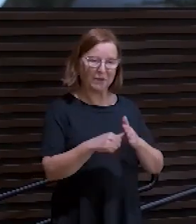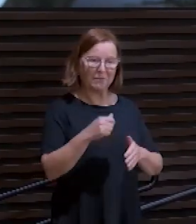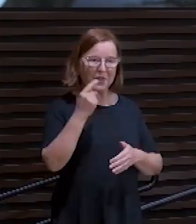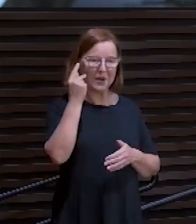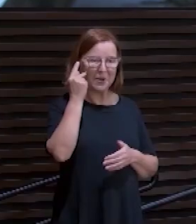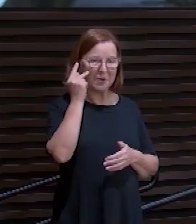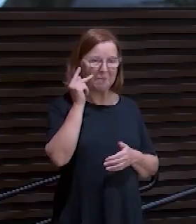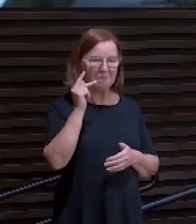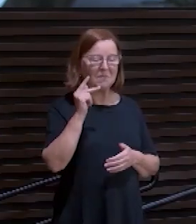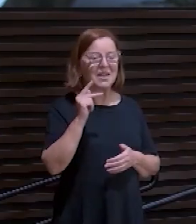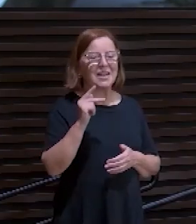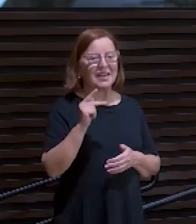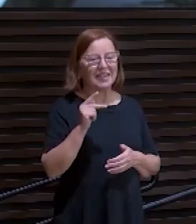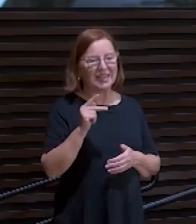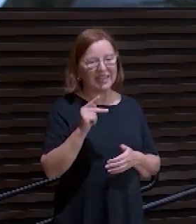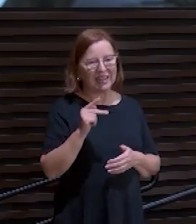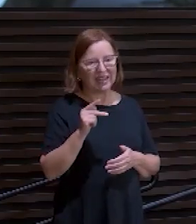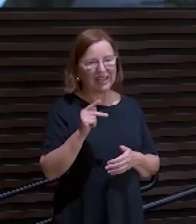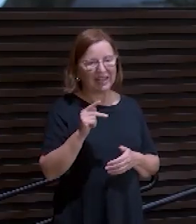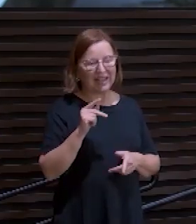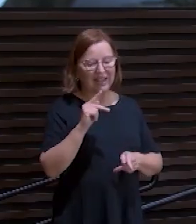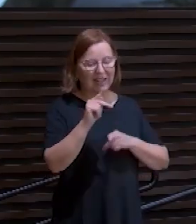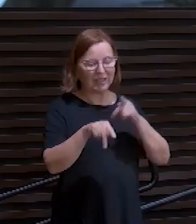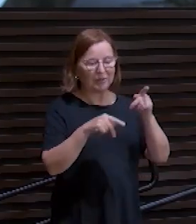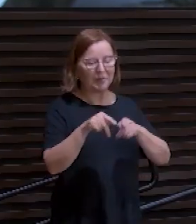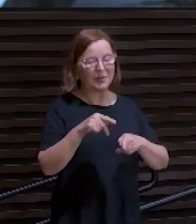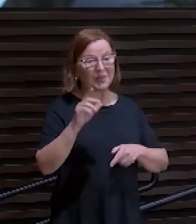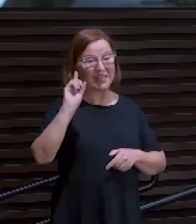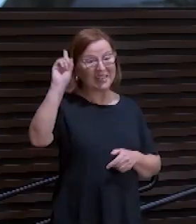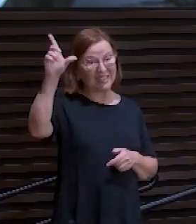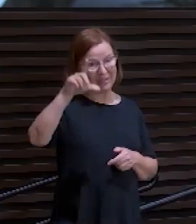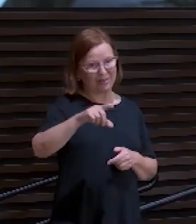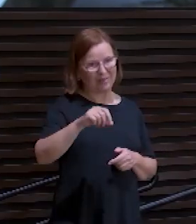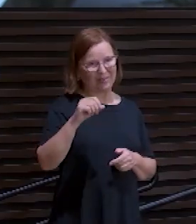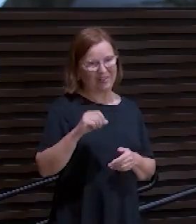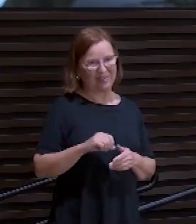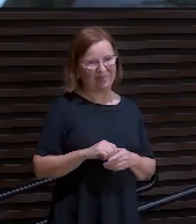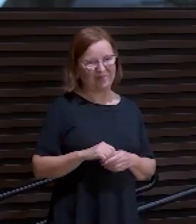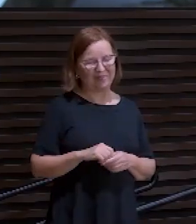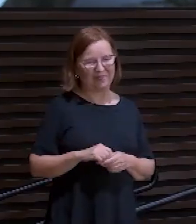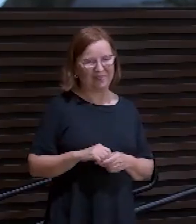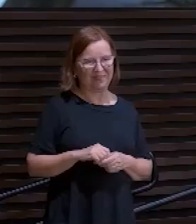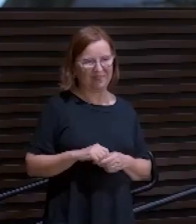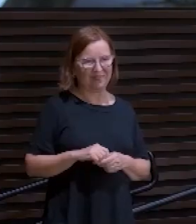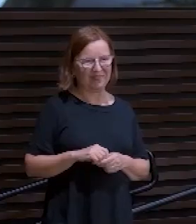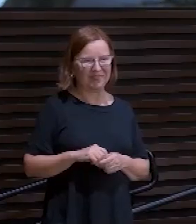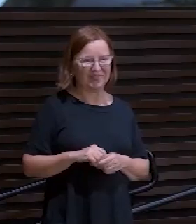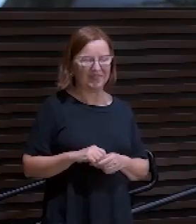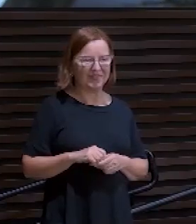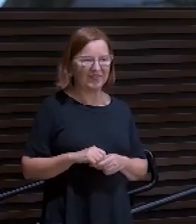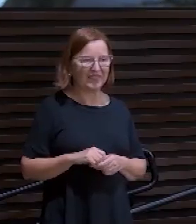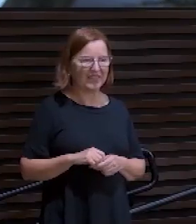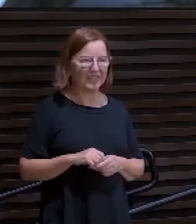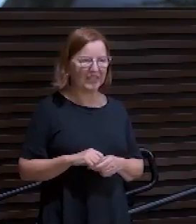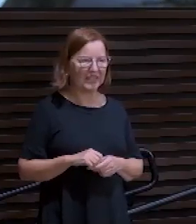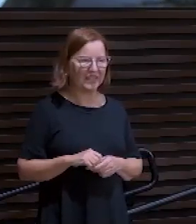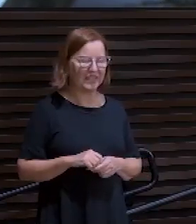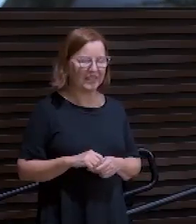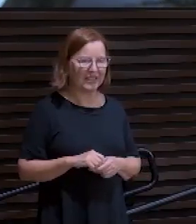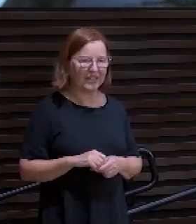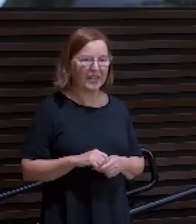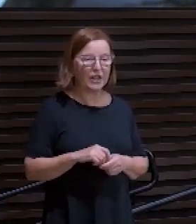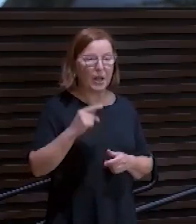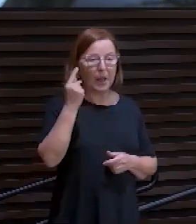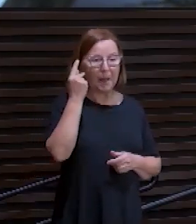Deus. Ele não diz essas palavras para os ímpios, em primeiro lugar. Ele diz, foi para a